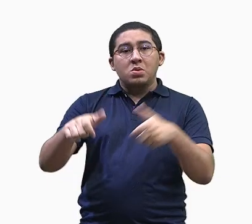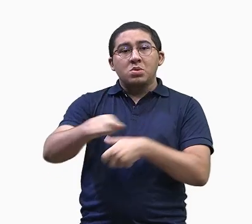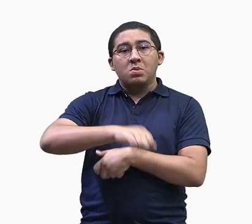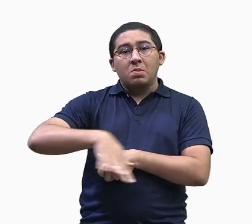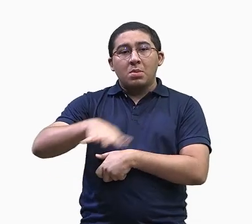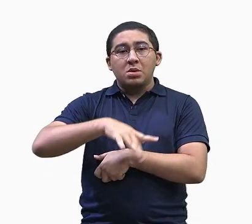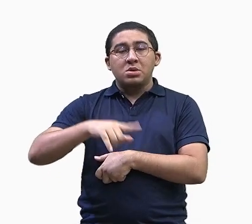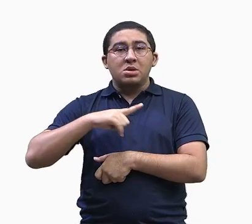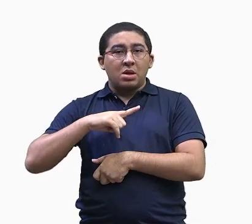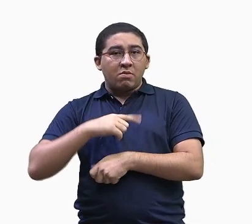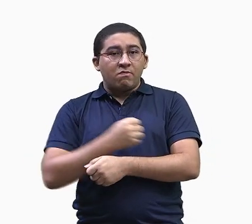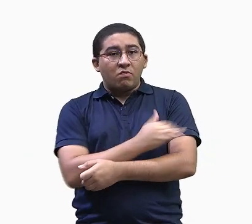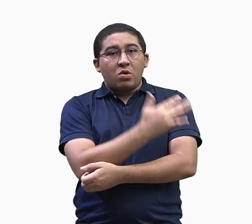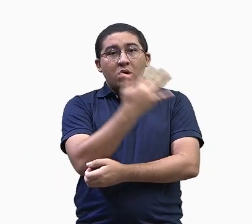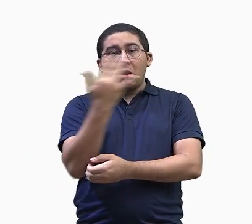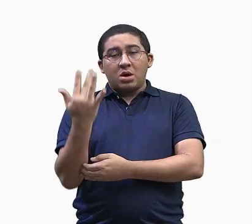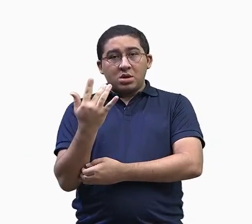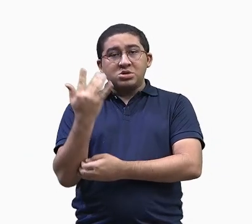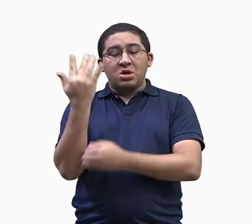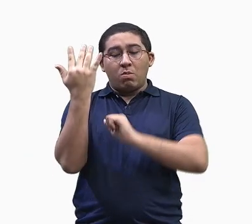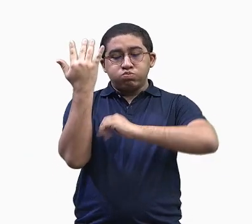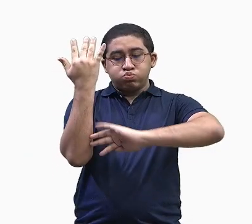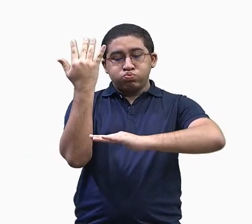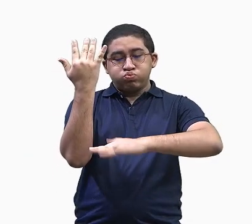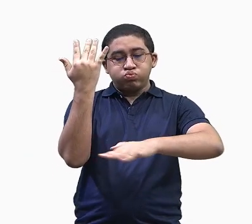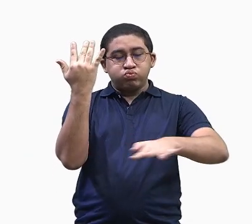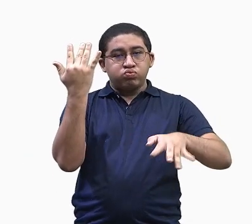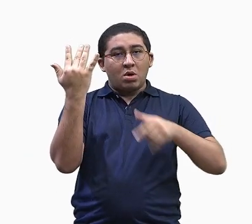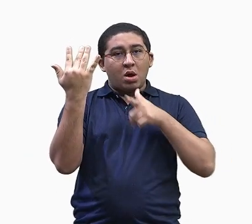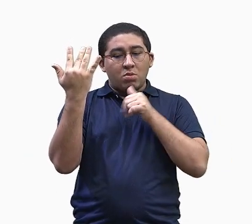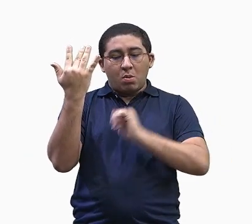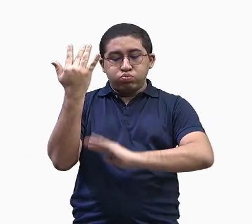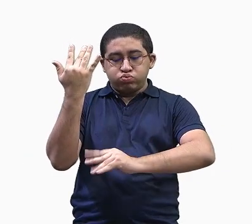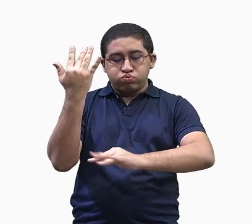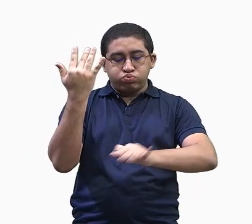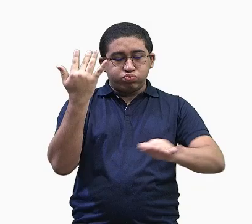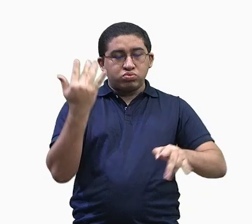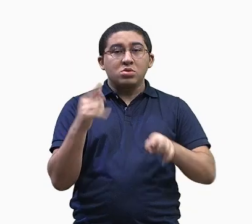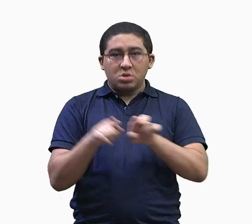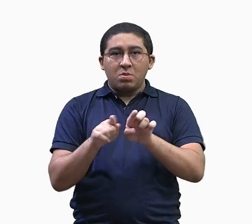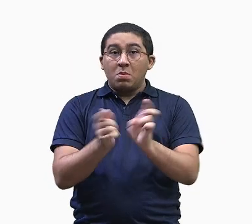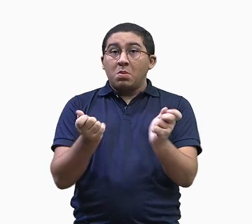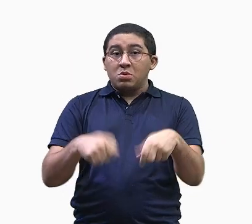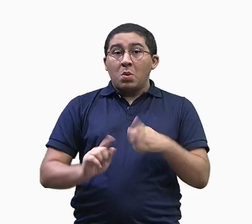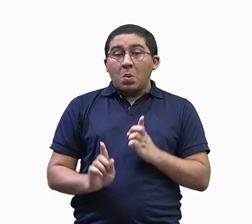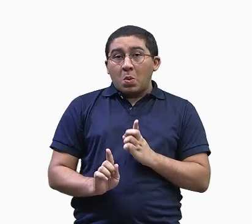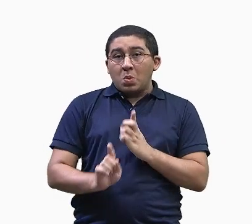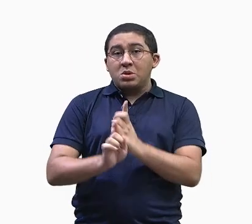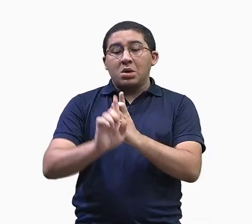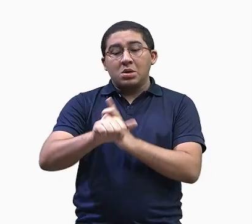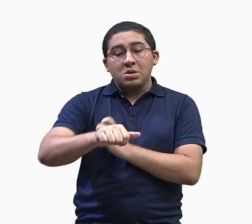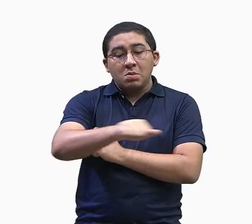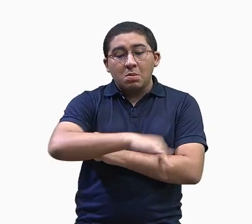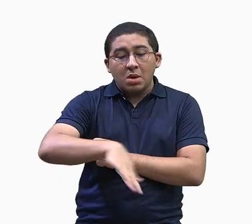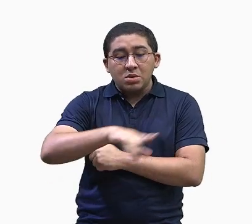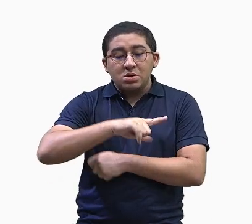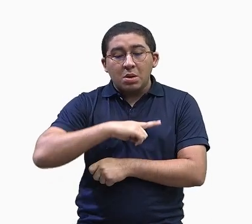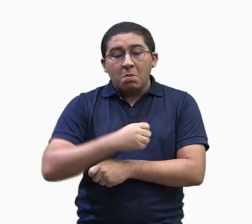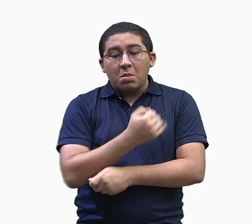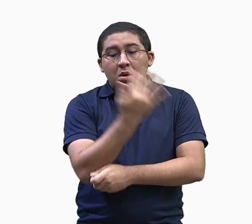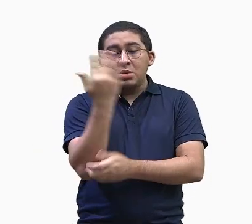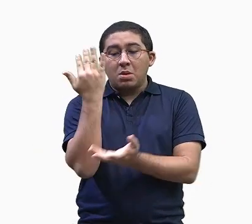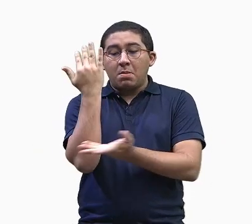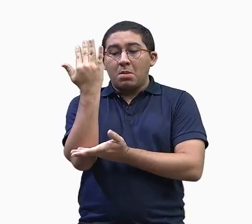com florestas, pântanos, né? Onde nós vamos encontrar esses sedimentos ali de plantas mortas que vão se